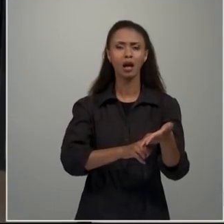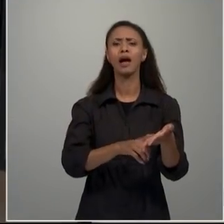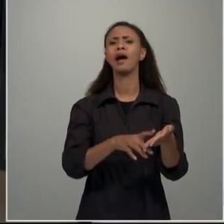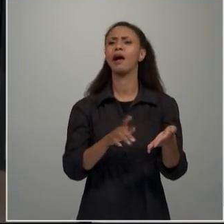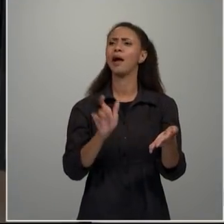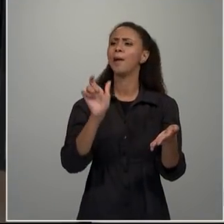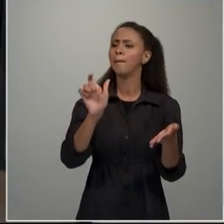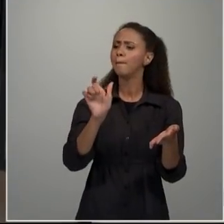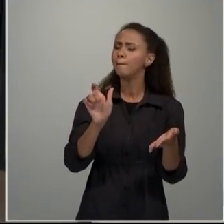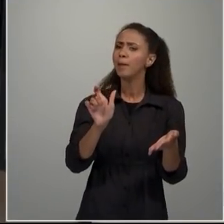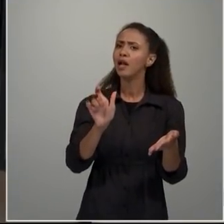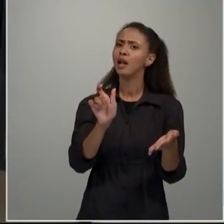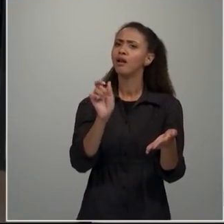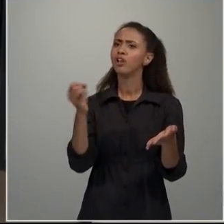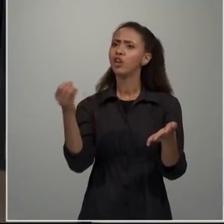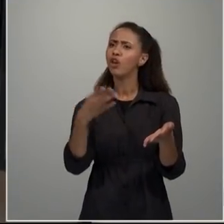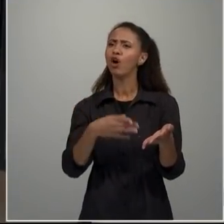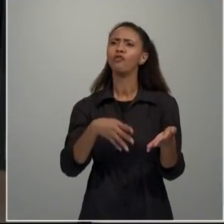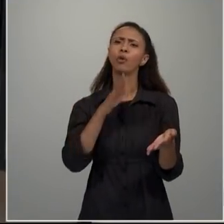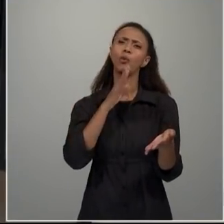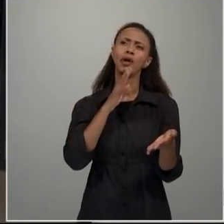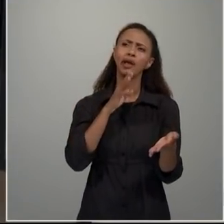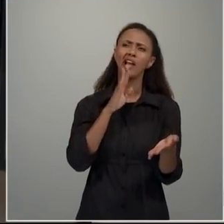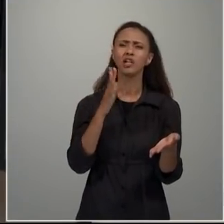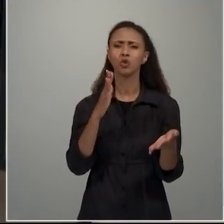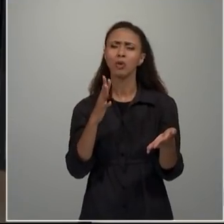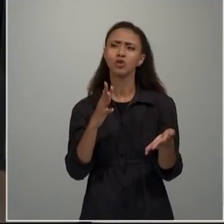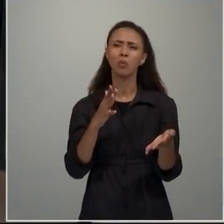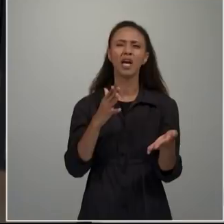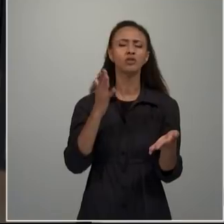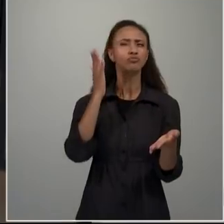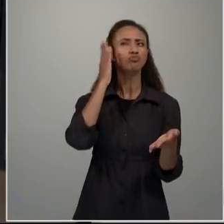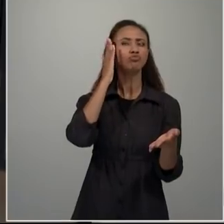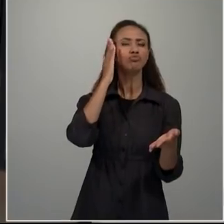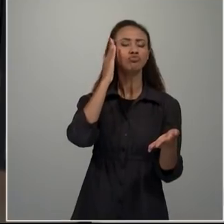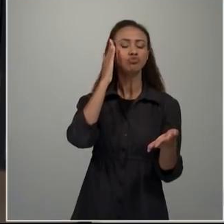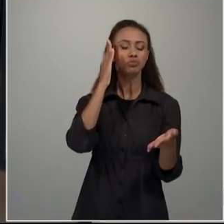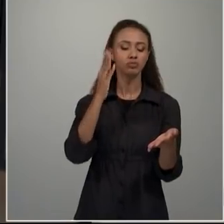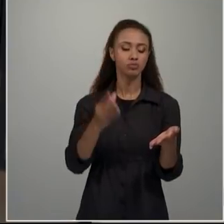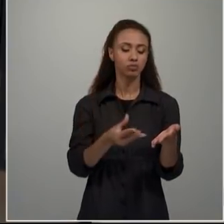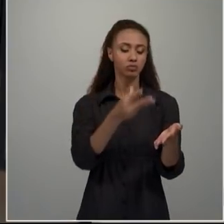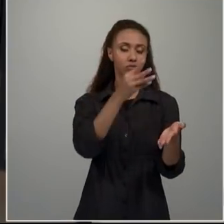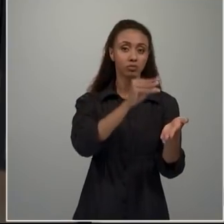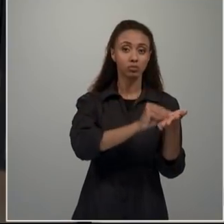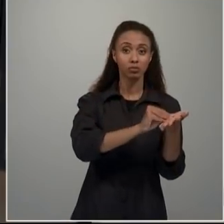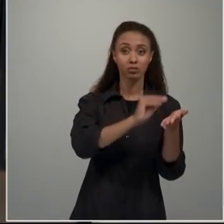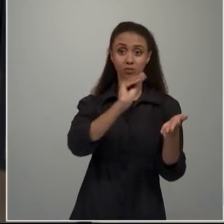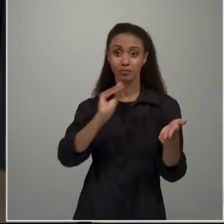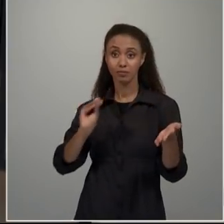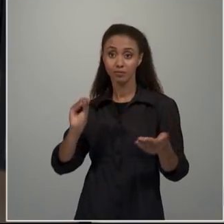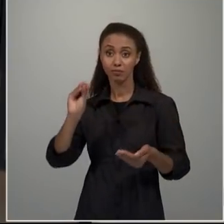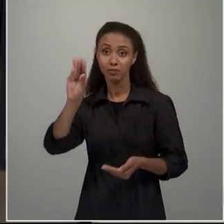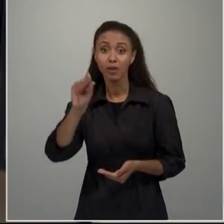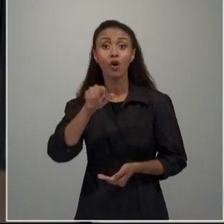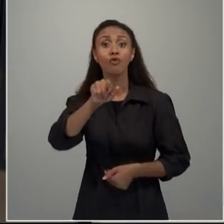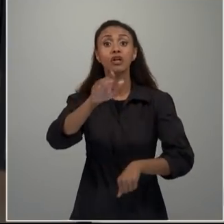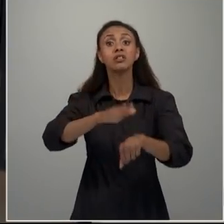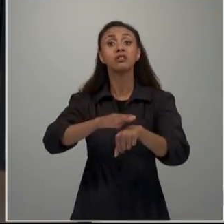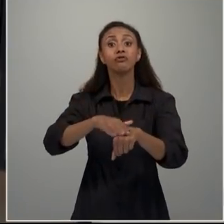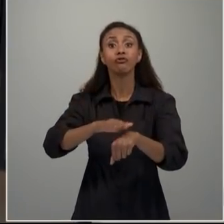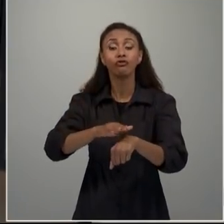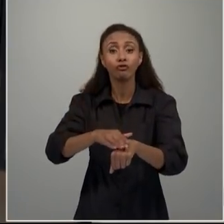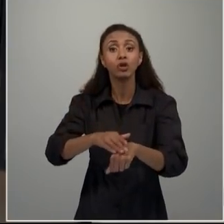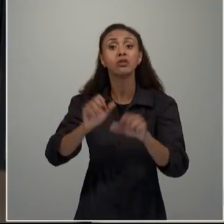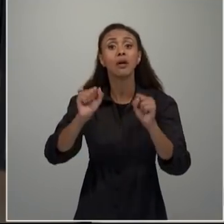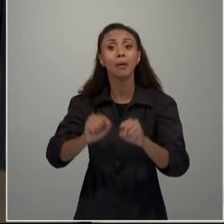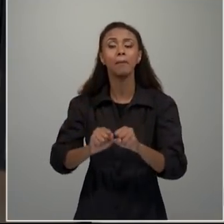mais ou menos 84 aprendendo já foi de corte é mais ou menos assim e aí tem a opção de poder ouvir e de fazer construir seu próprio glossário para